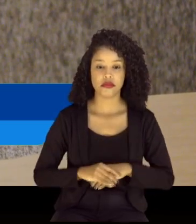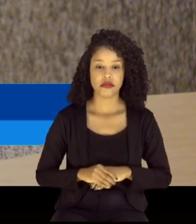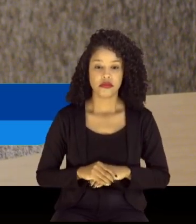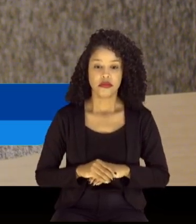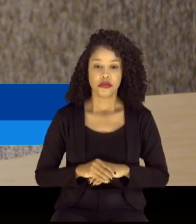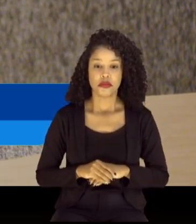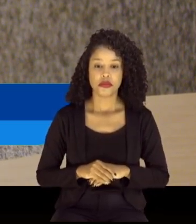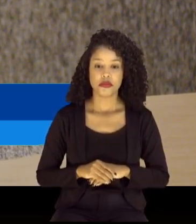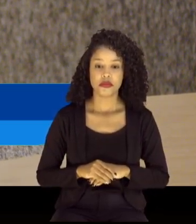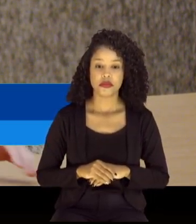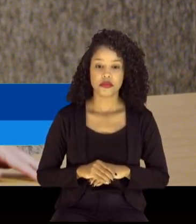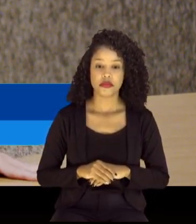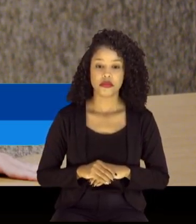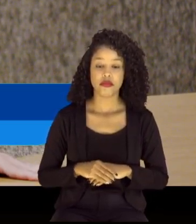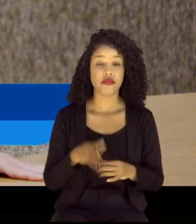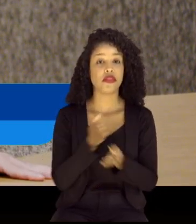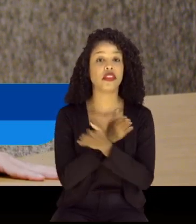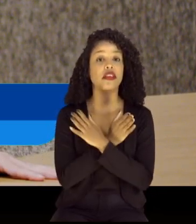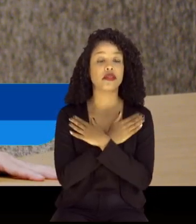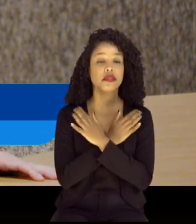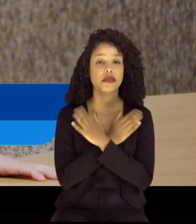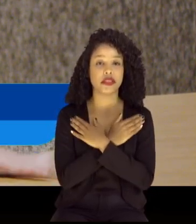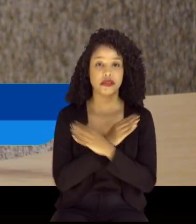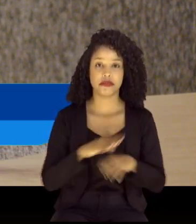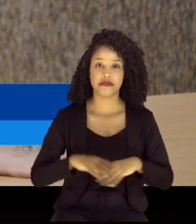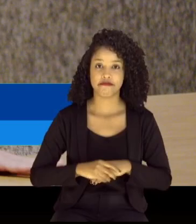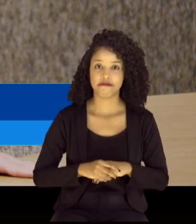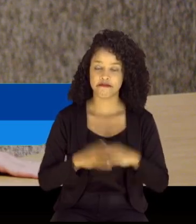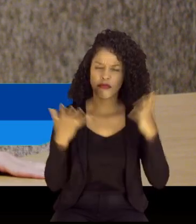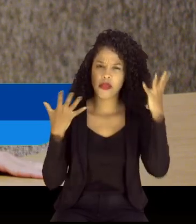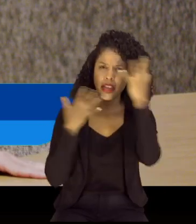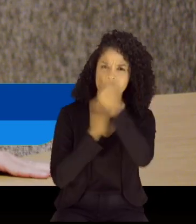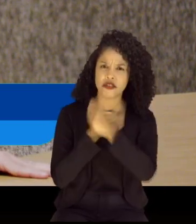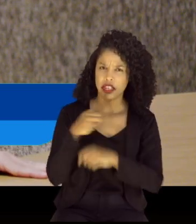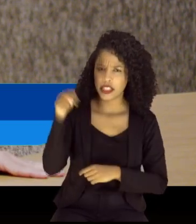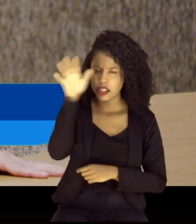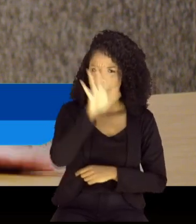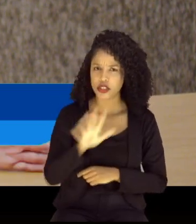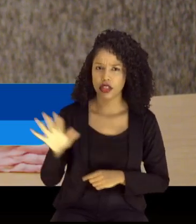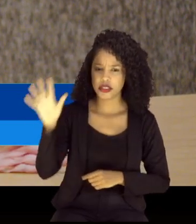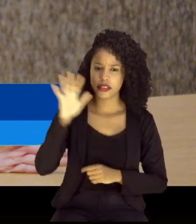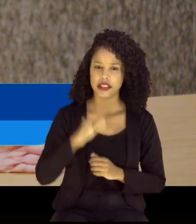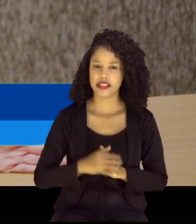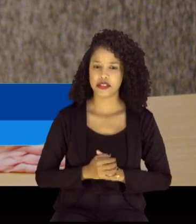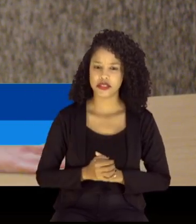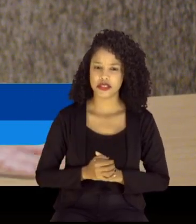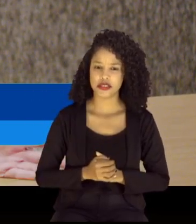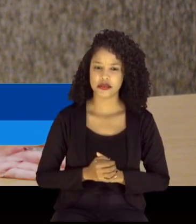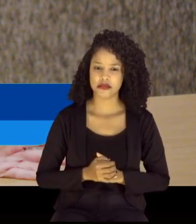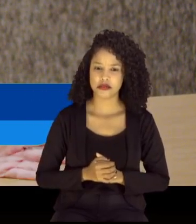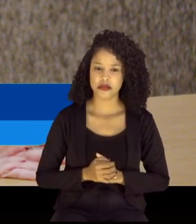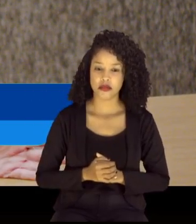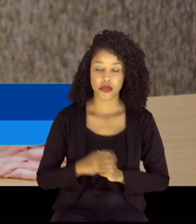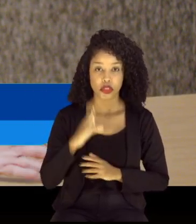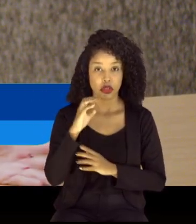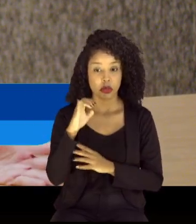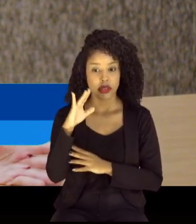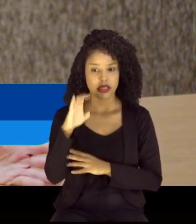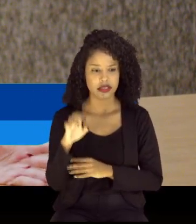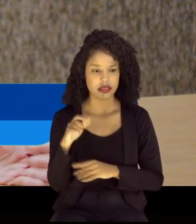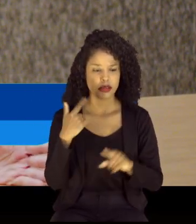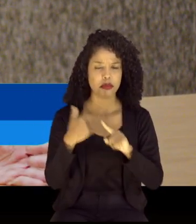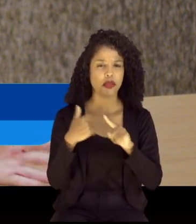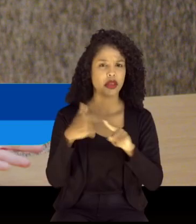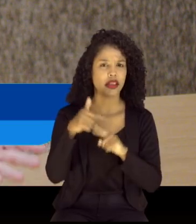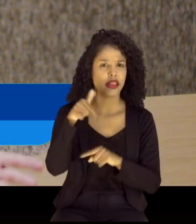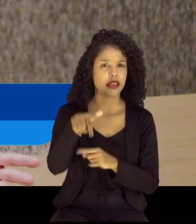E outra coisa, e o desemprego, hein? Que maravilha no Nordeste. E é que é de coice, porque aqui, em